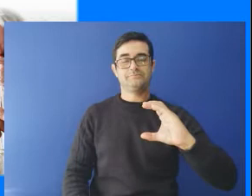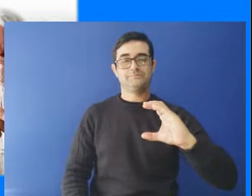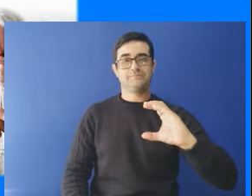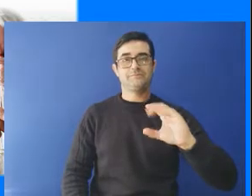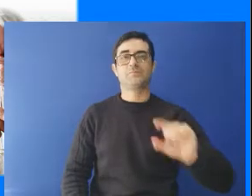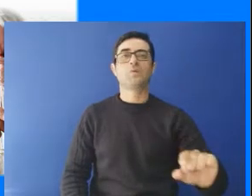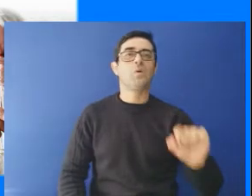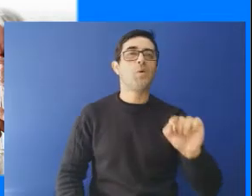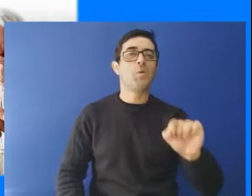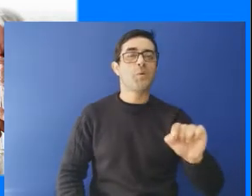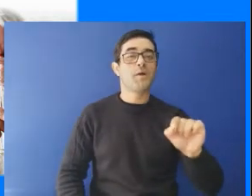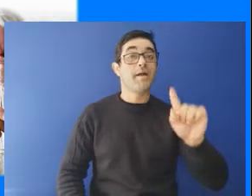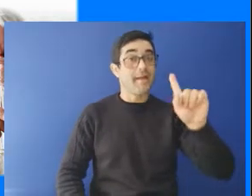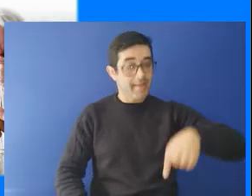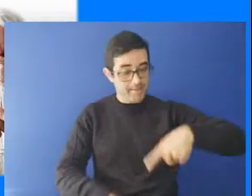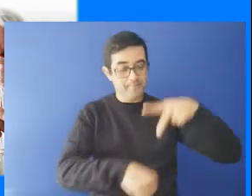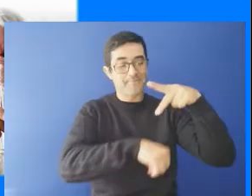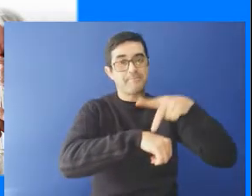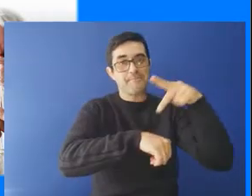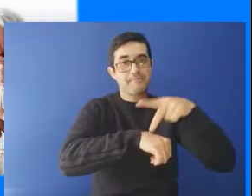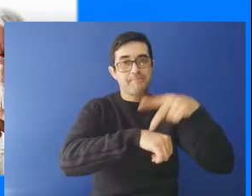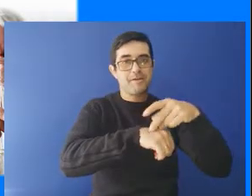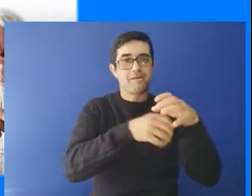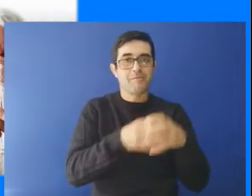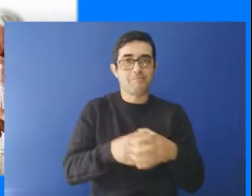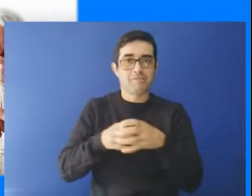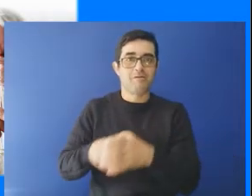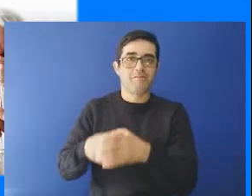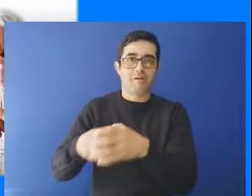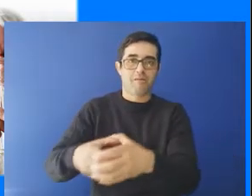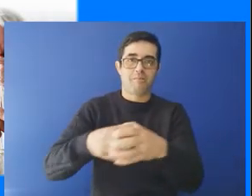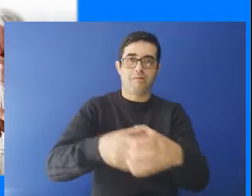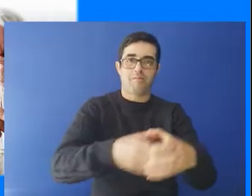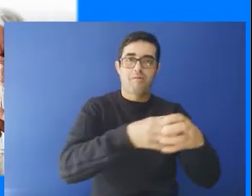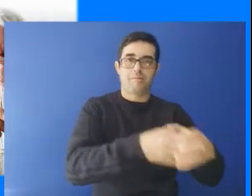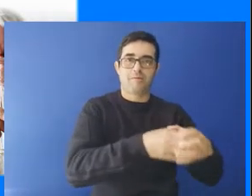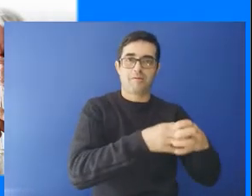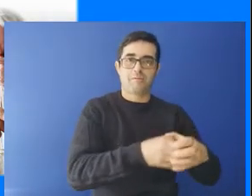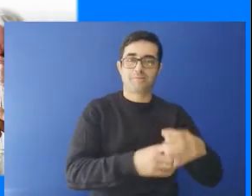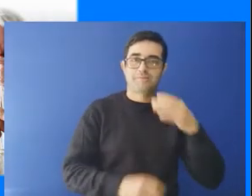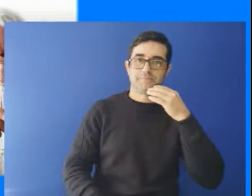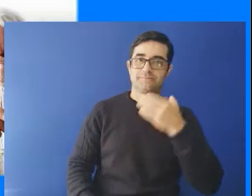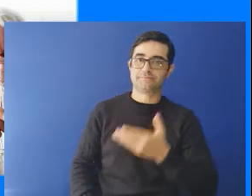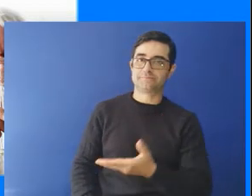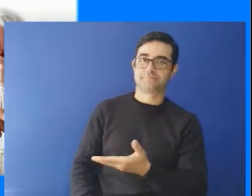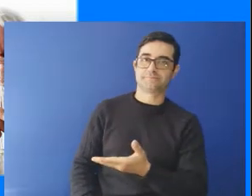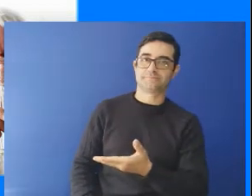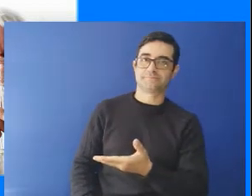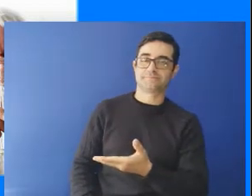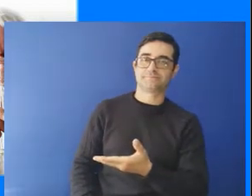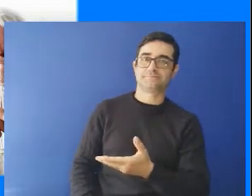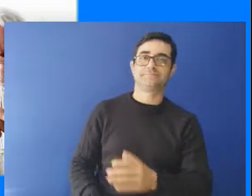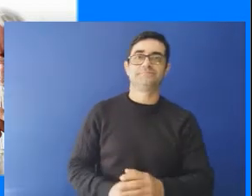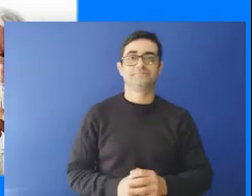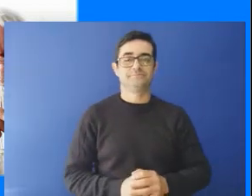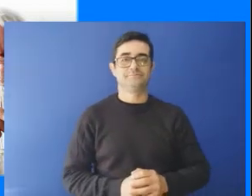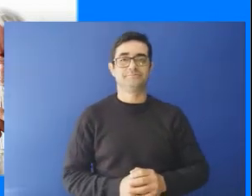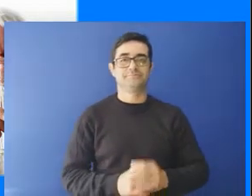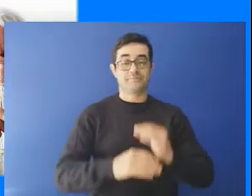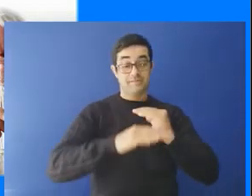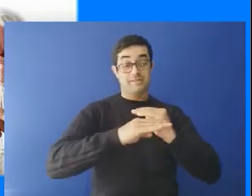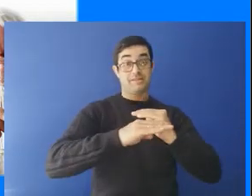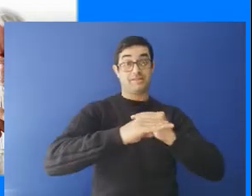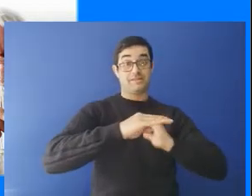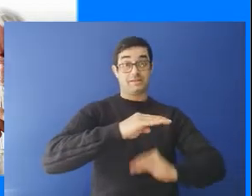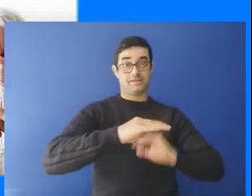temos uma granulometria maior, a gente já encontra pedaços da rocha que deu origem àquele solo, e abaixo do horizonte C a gente